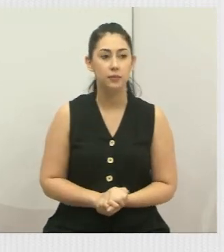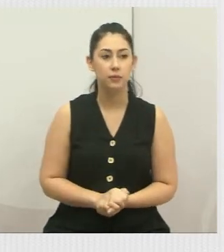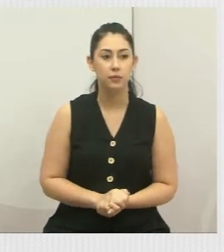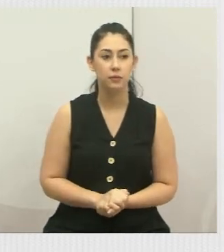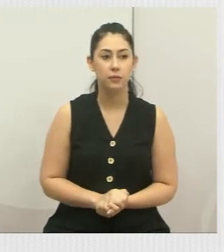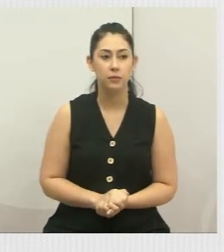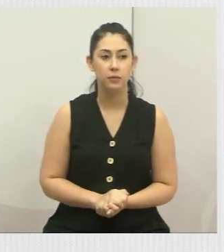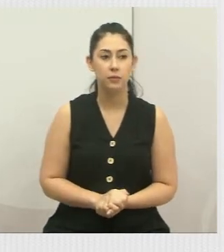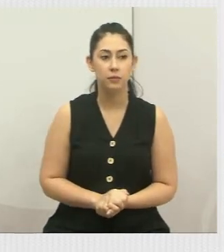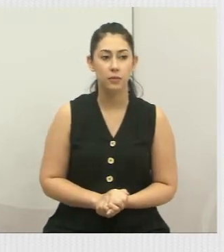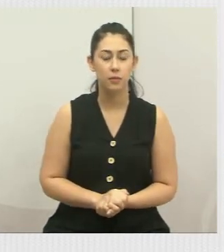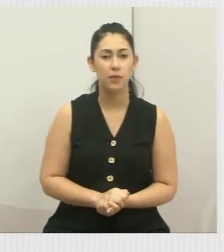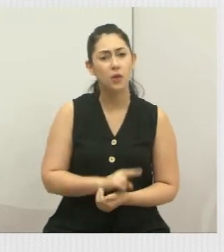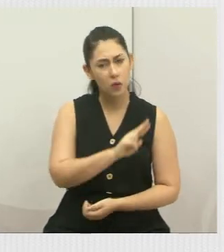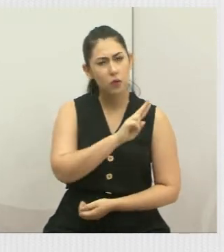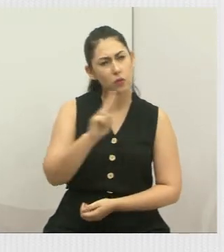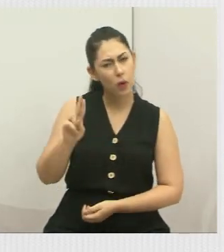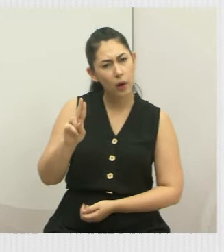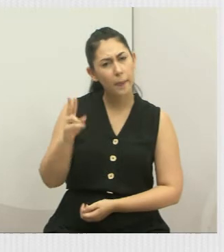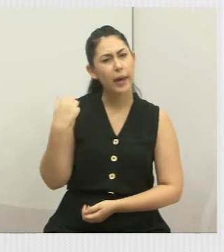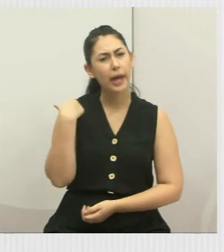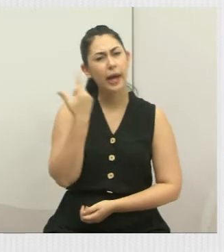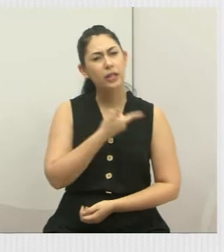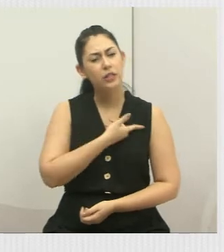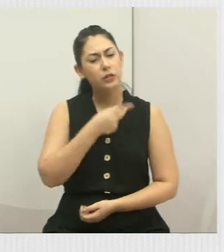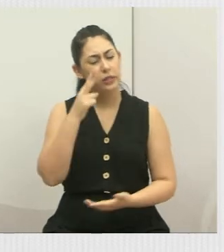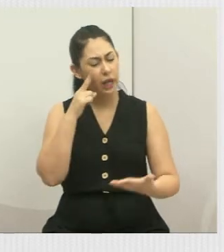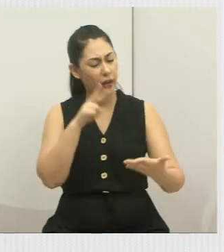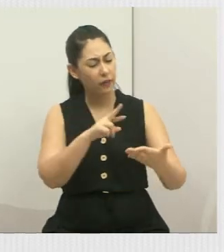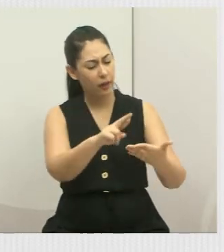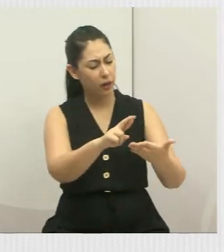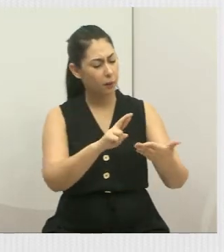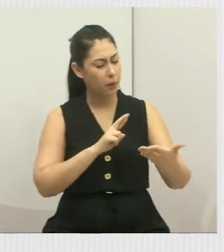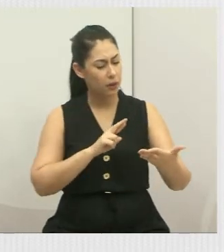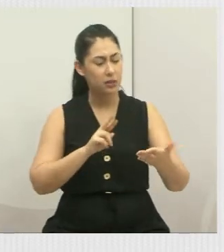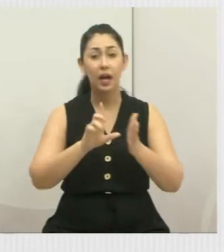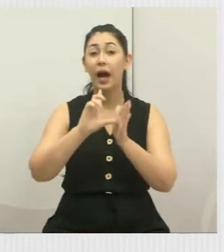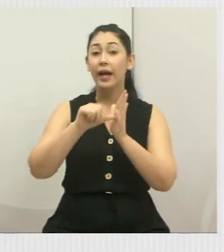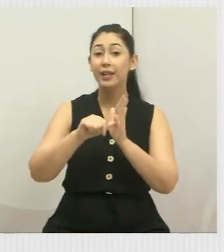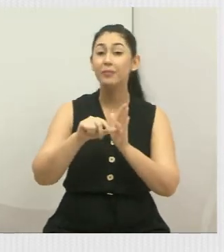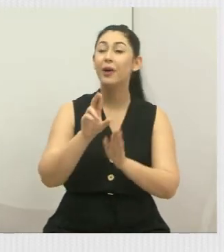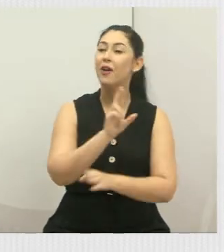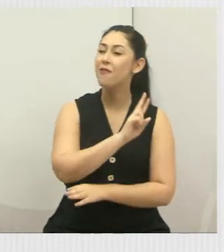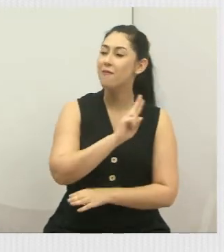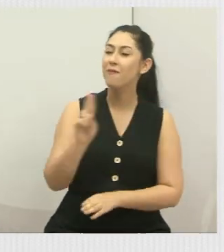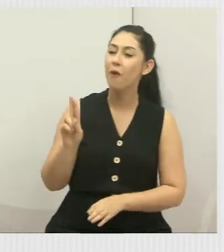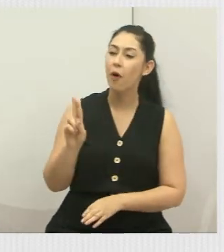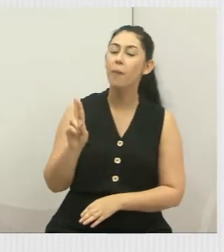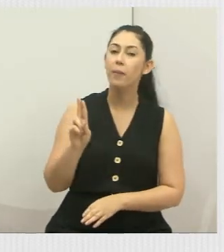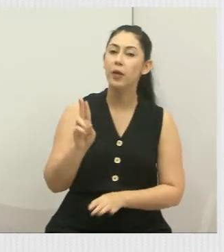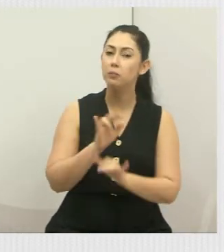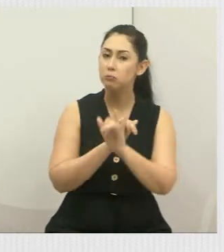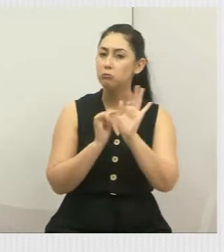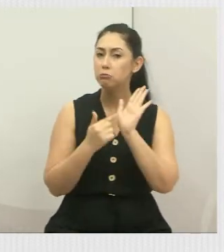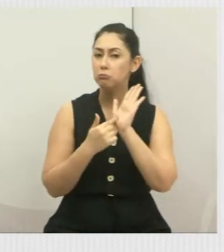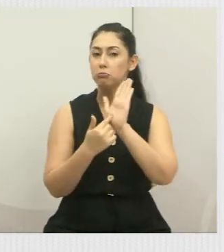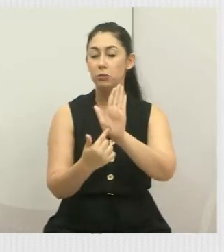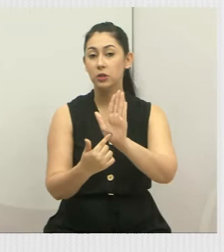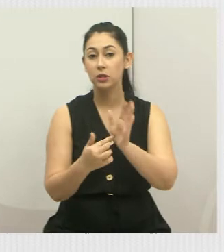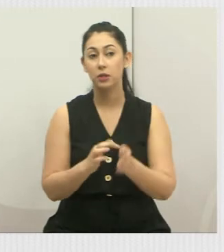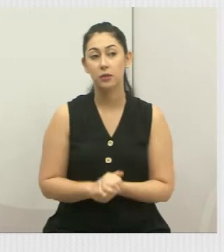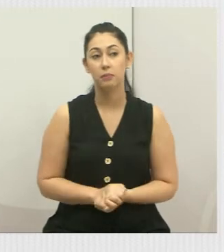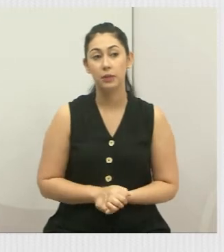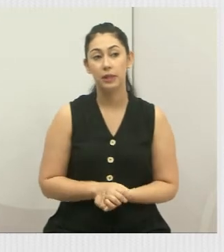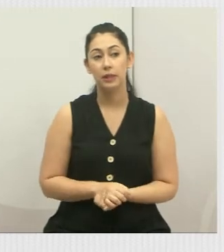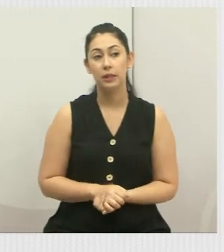o seu nome, por favor, para que a gente, nas respostas, possa citá-lo. Se você coloca um código lá, nós vamos ter que citar o